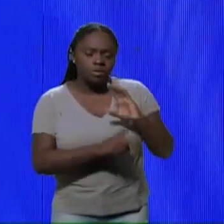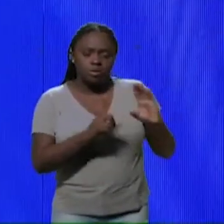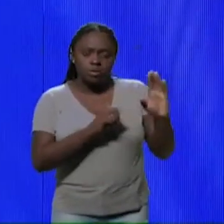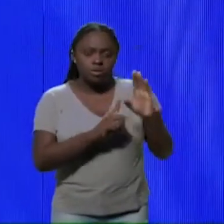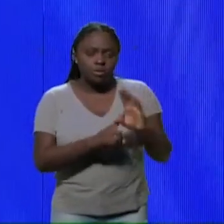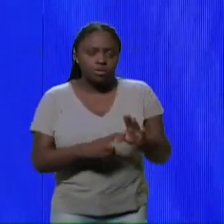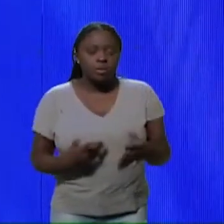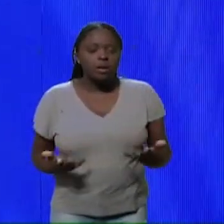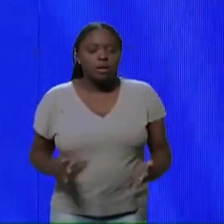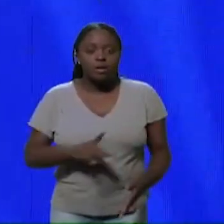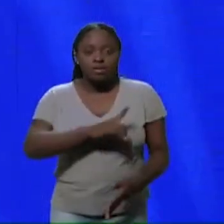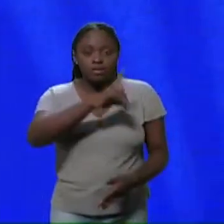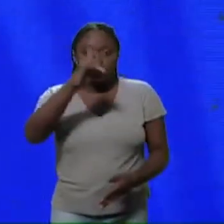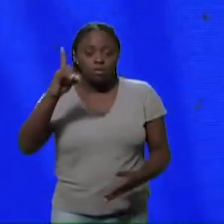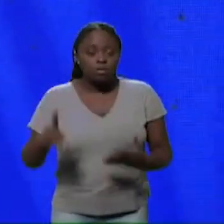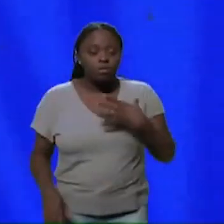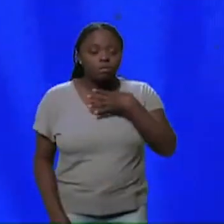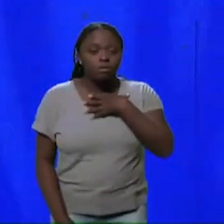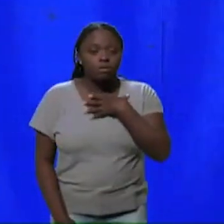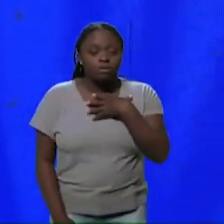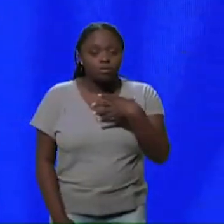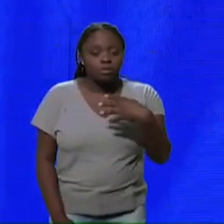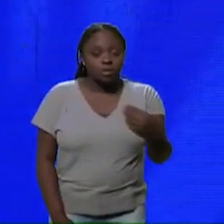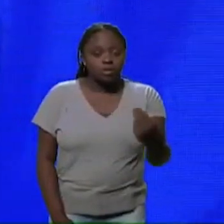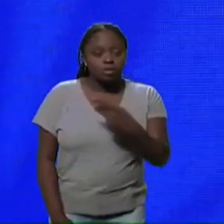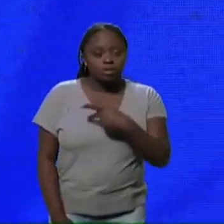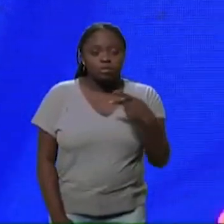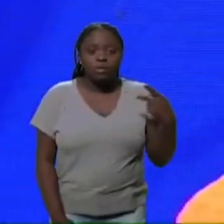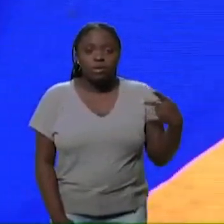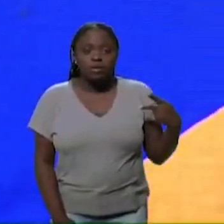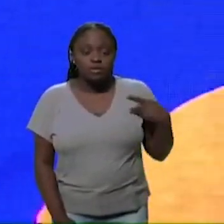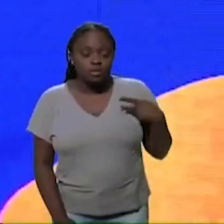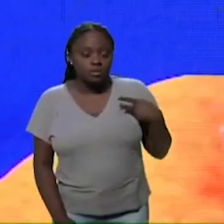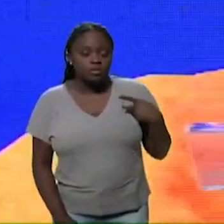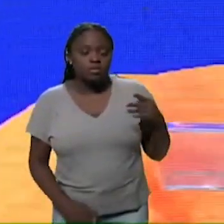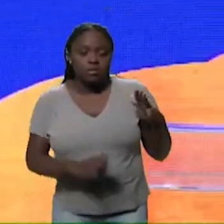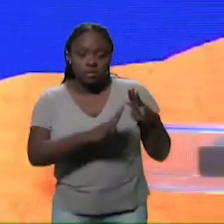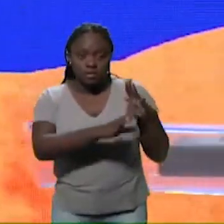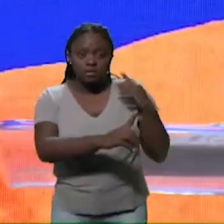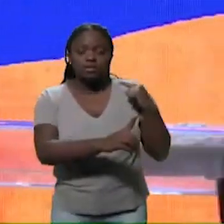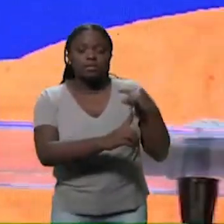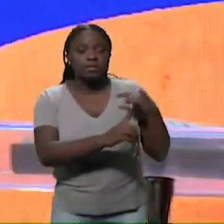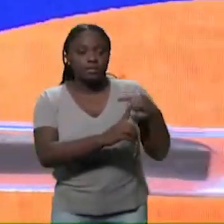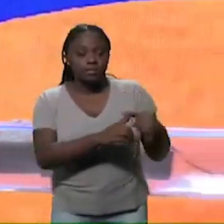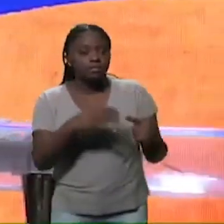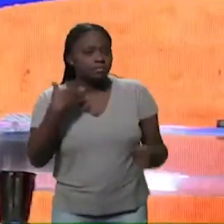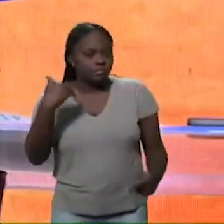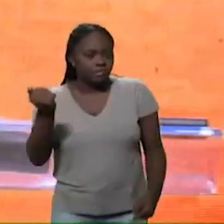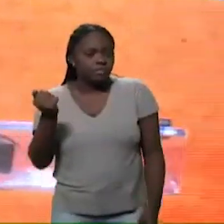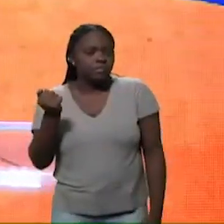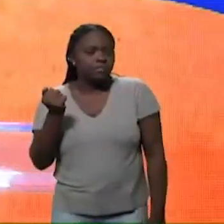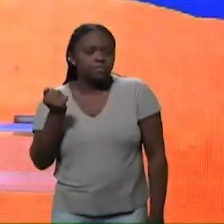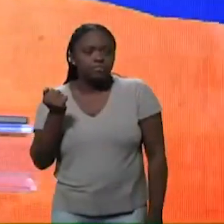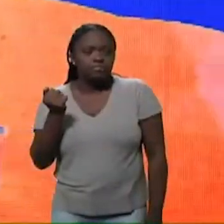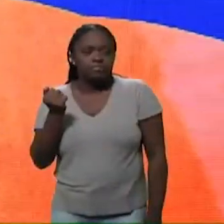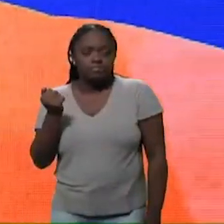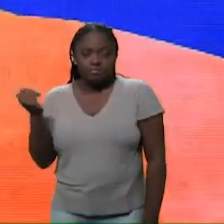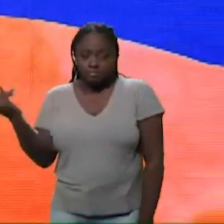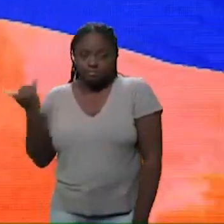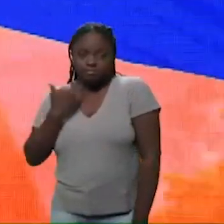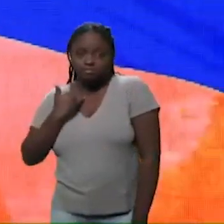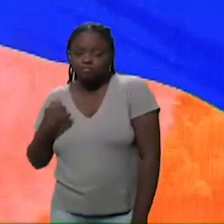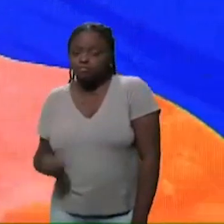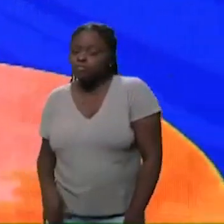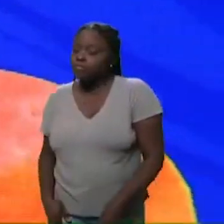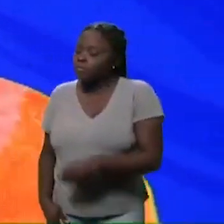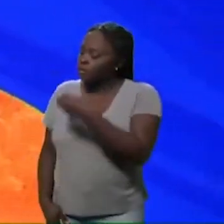um dia o filho do pastor vice-presidente da igreja me chamou. E me disse assim,